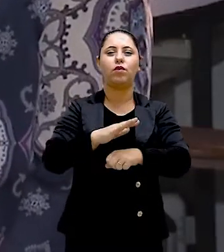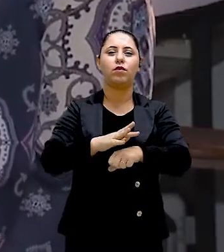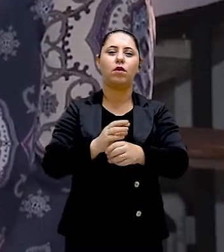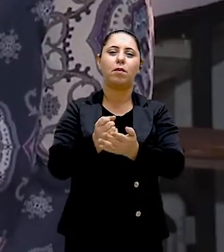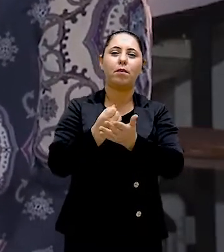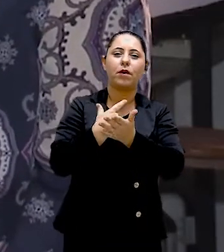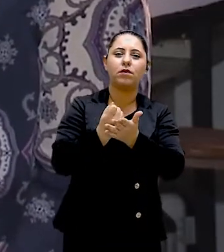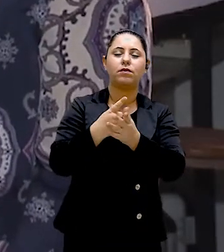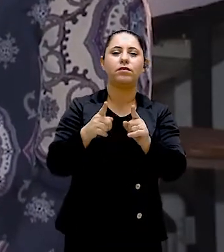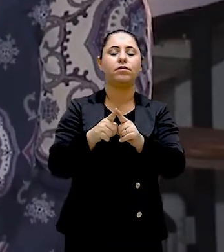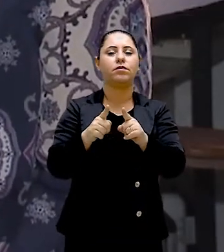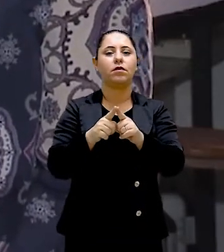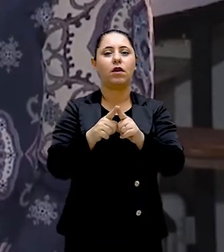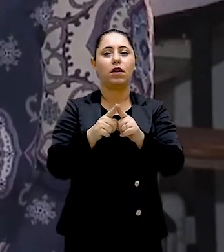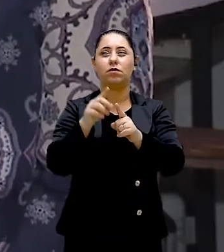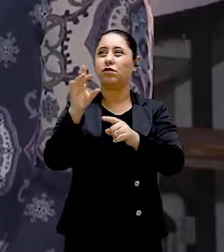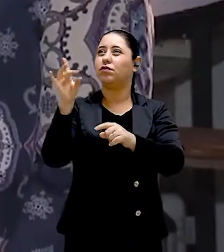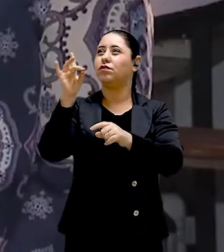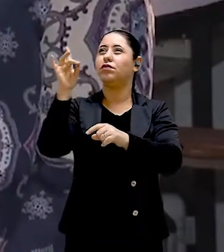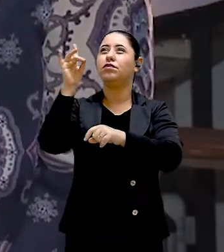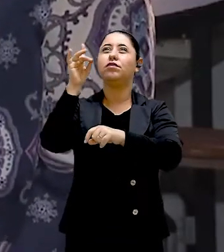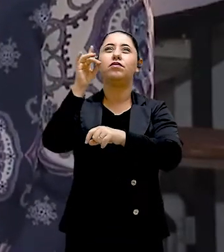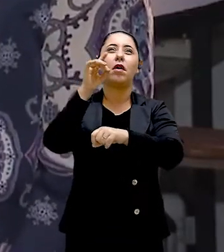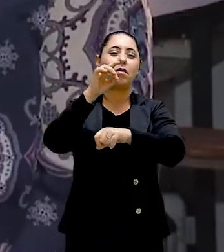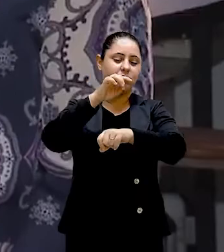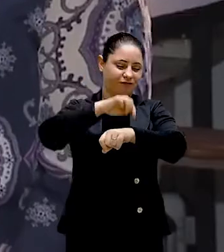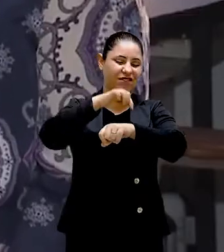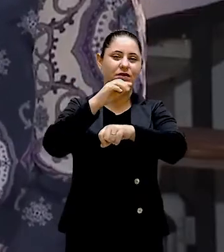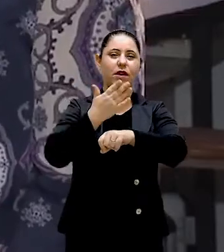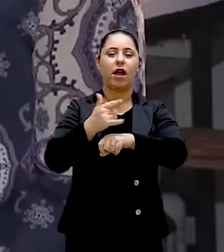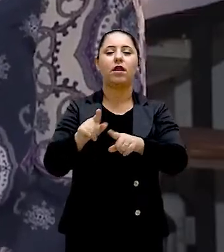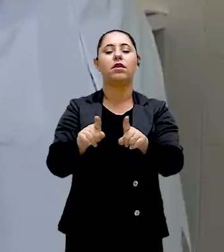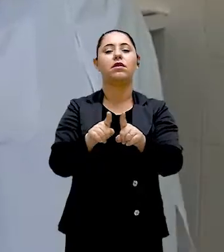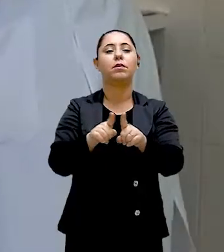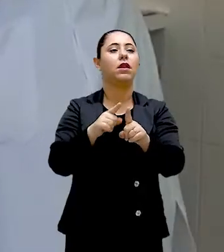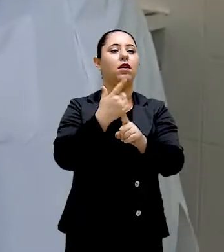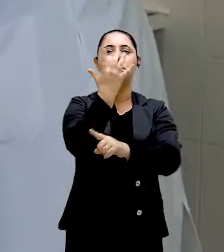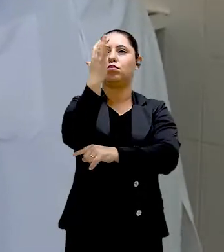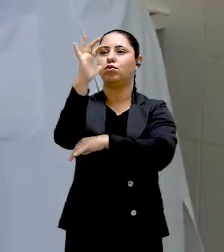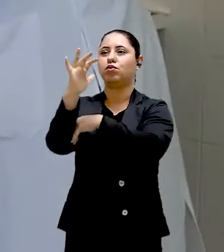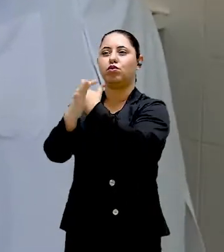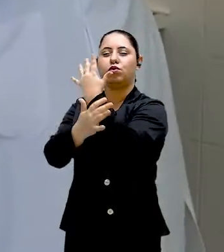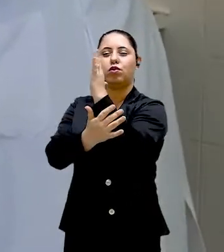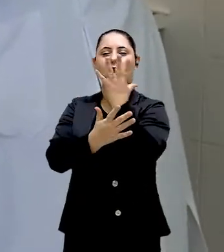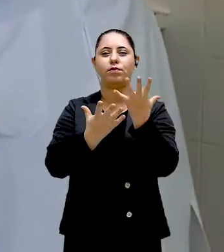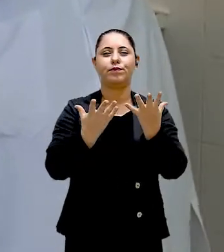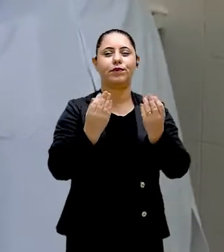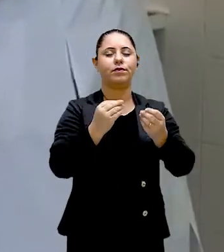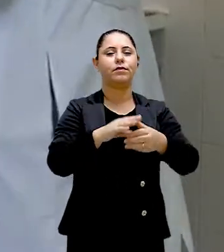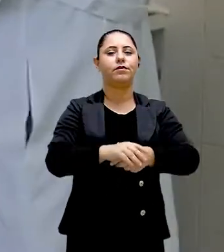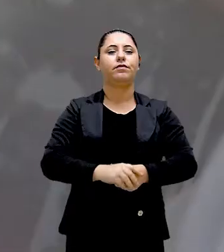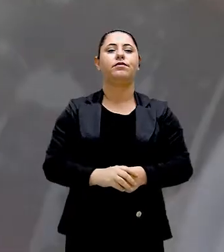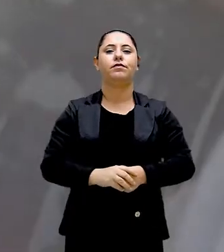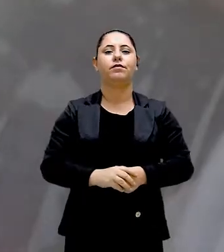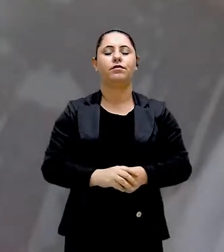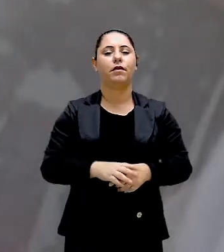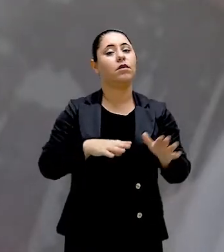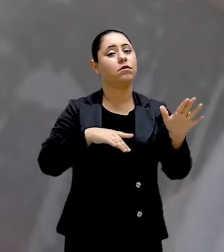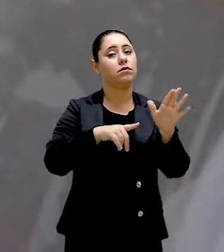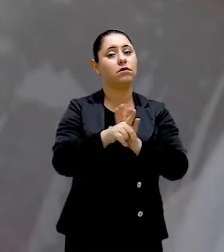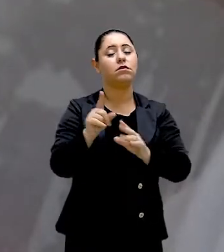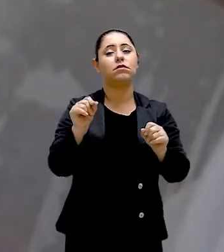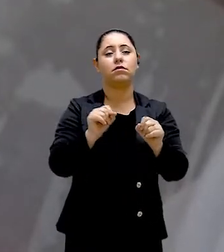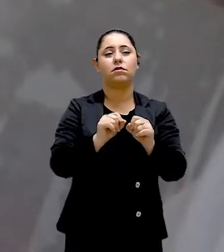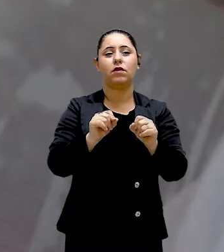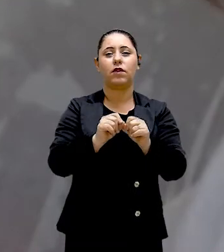marimbondos são presentes na biodiversidade brasileira. A pesquisa é feita com